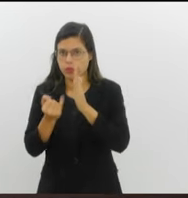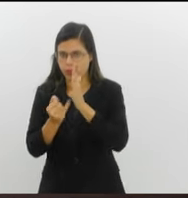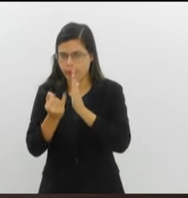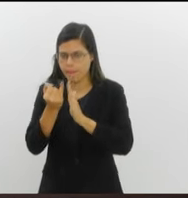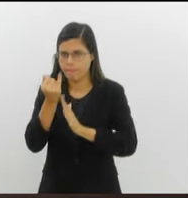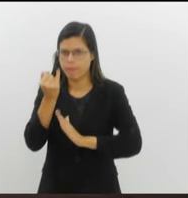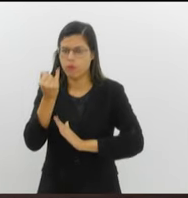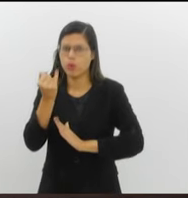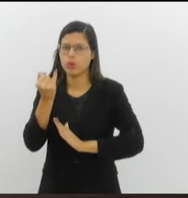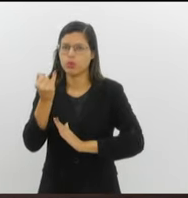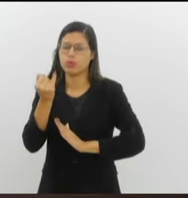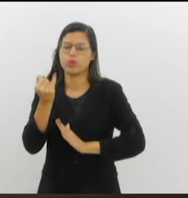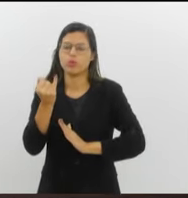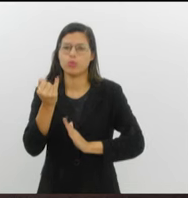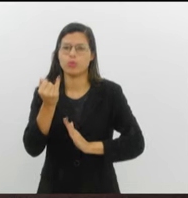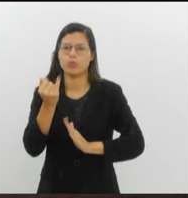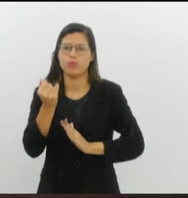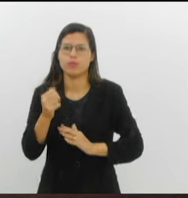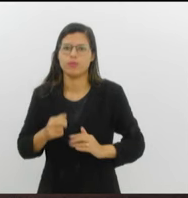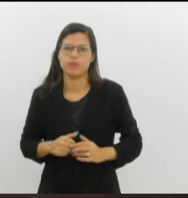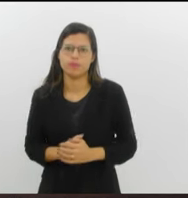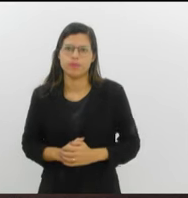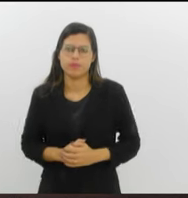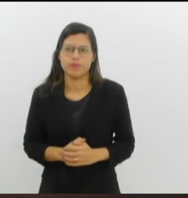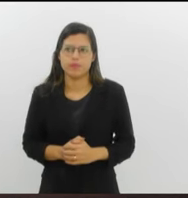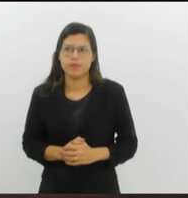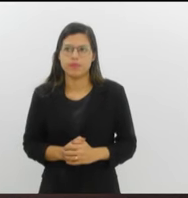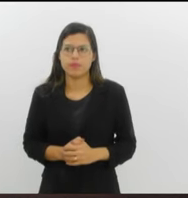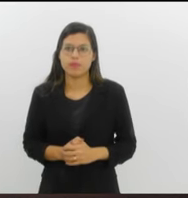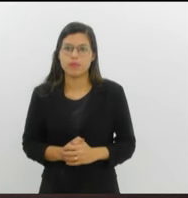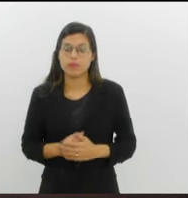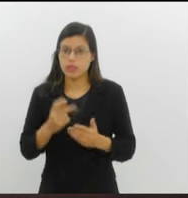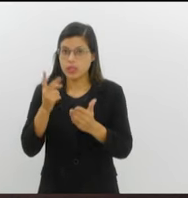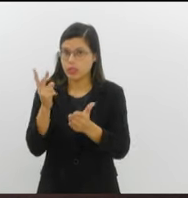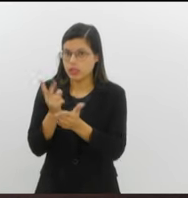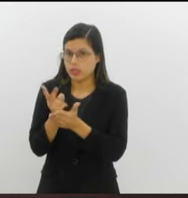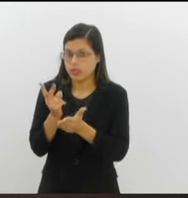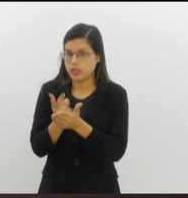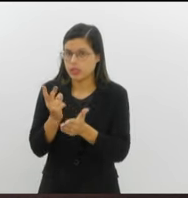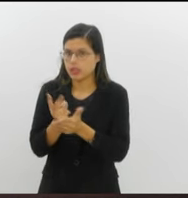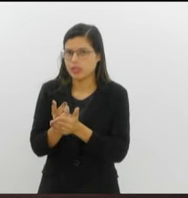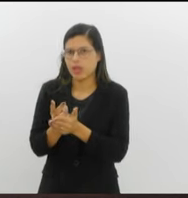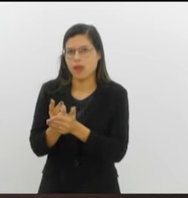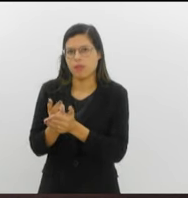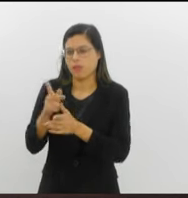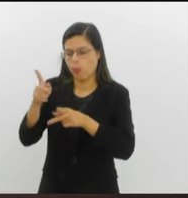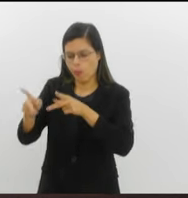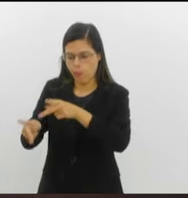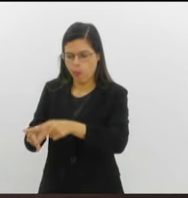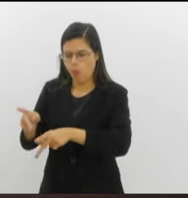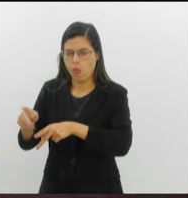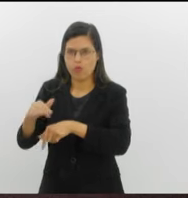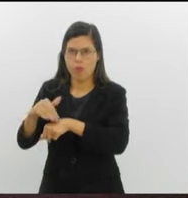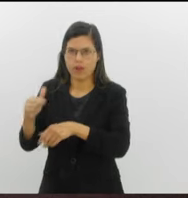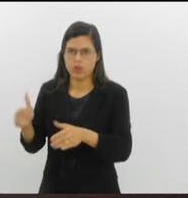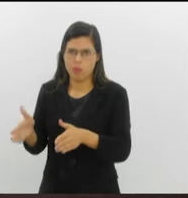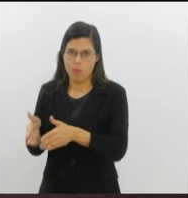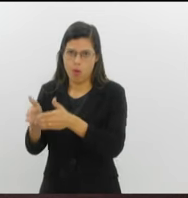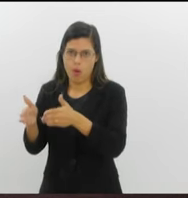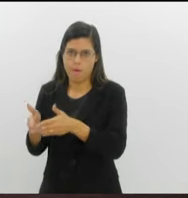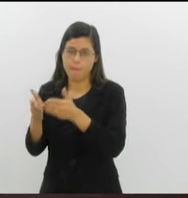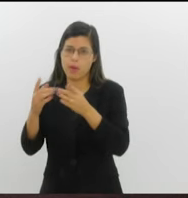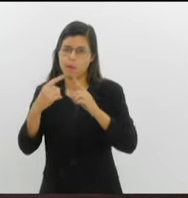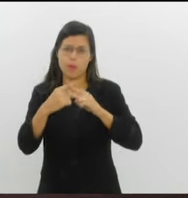de sobremaneira se recai sempre sobre a população mais pobre?